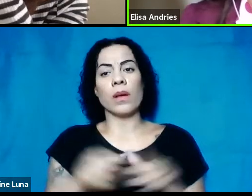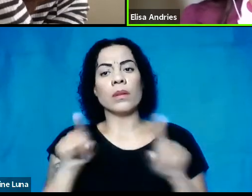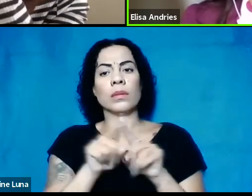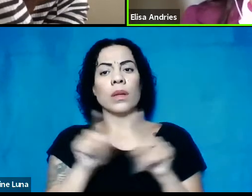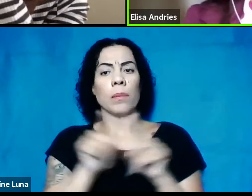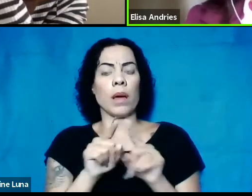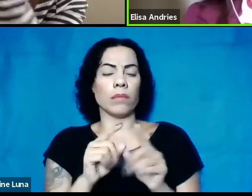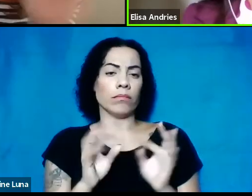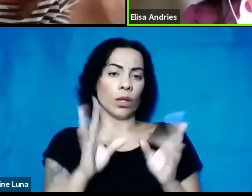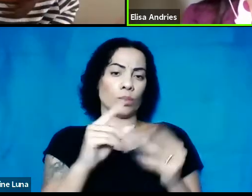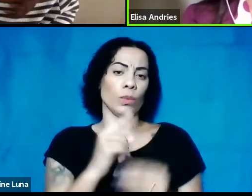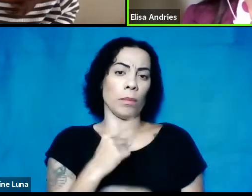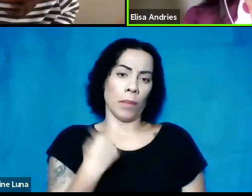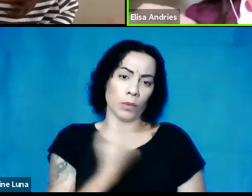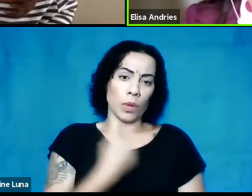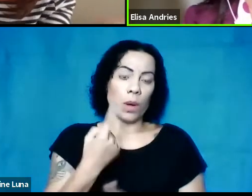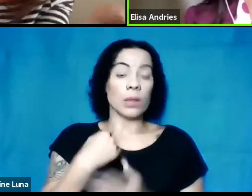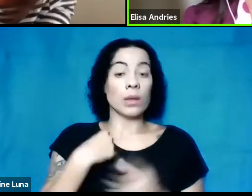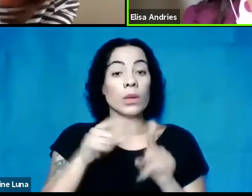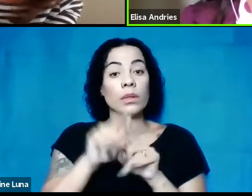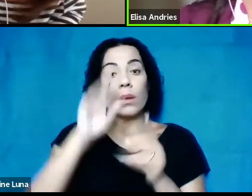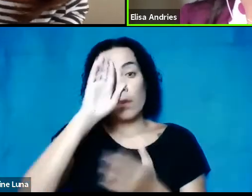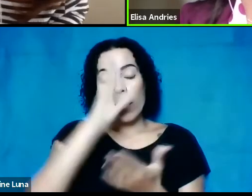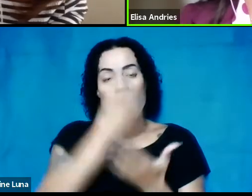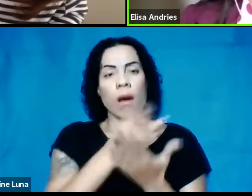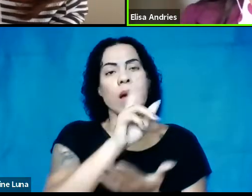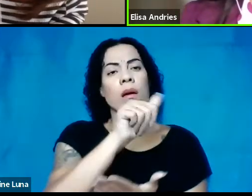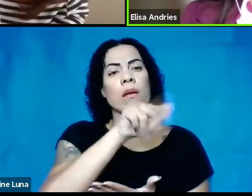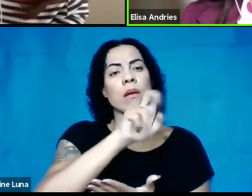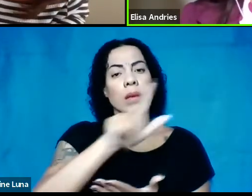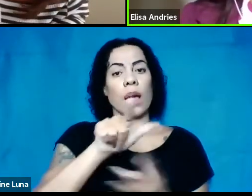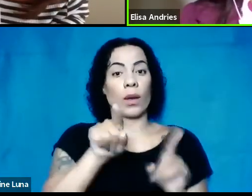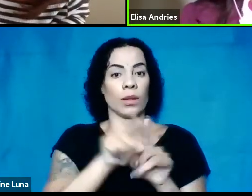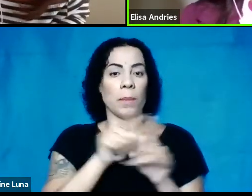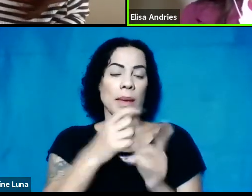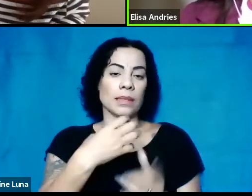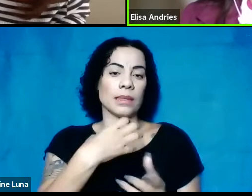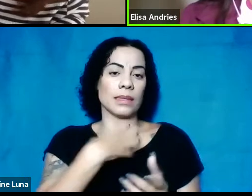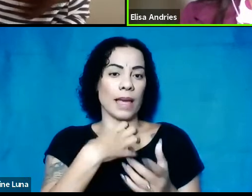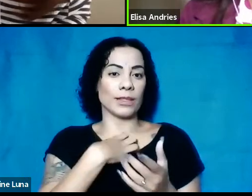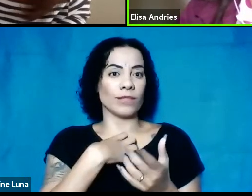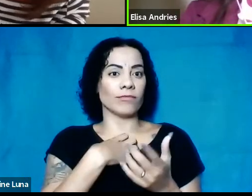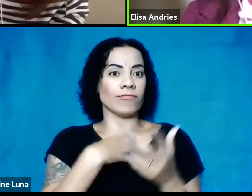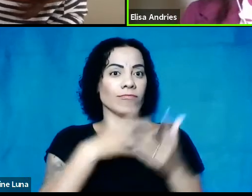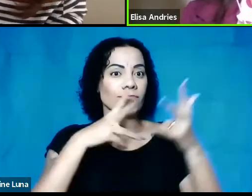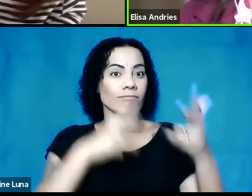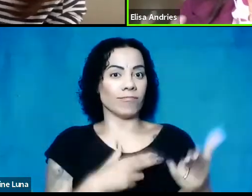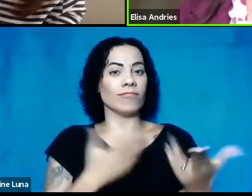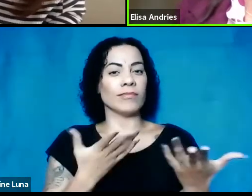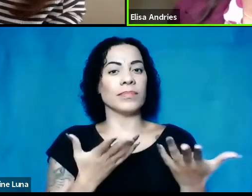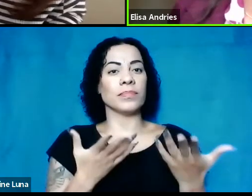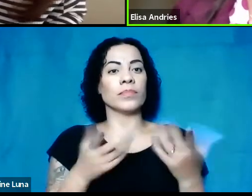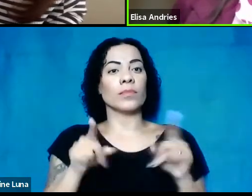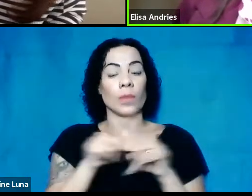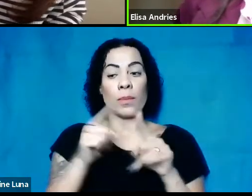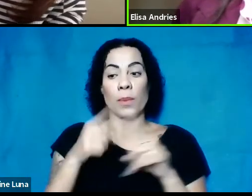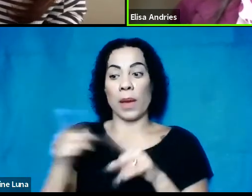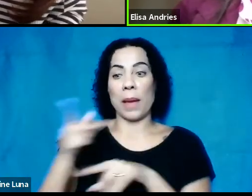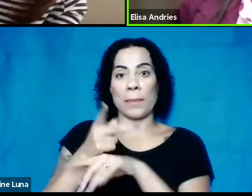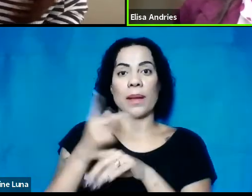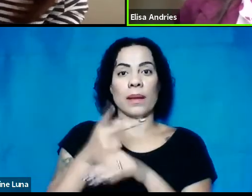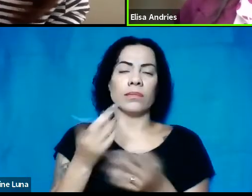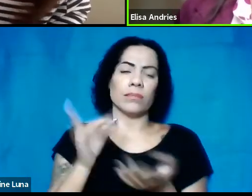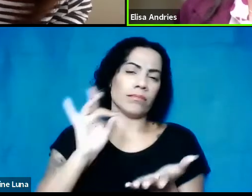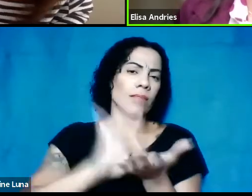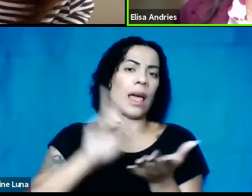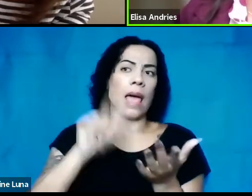também... acredito que Raquel também se sinta contemplada também com esse prêmio, que certamente é um reconhecimento